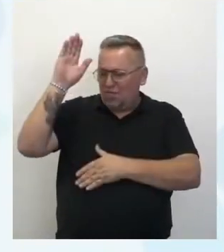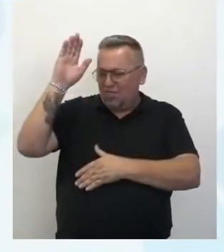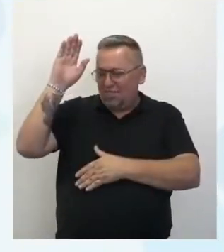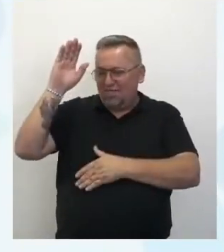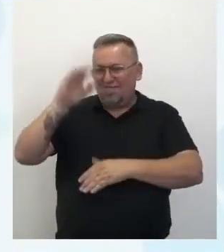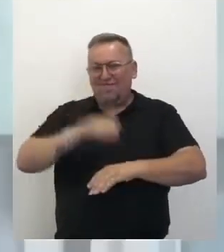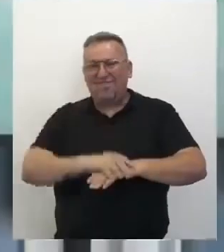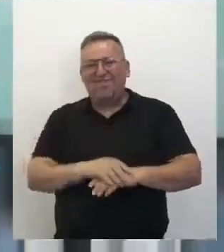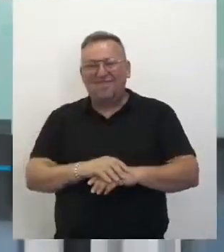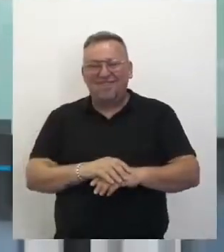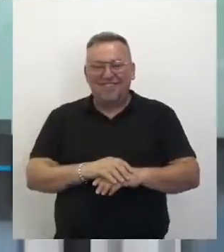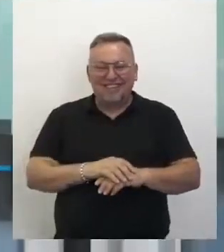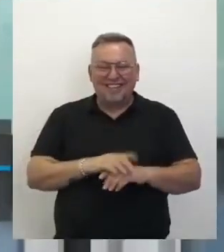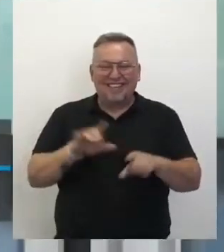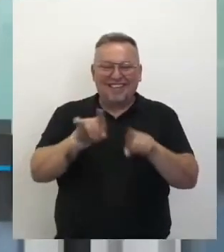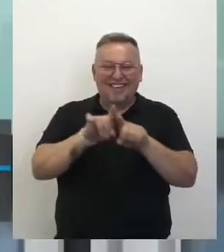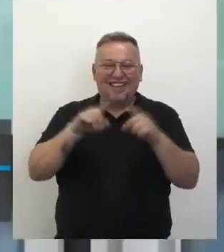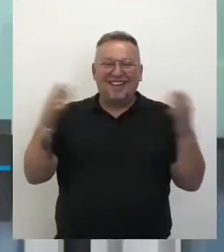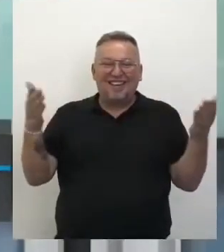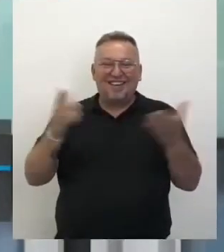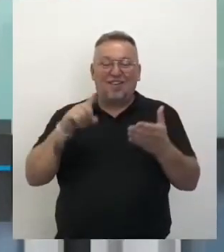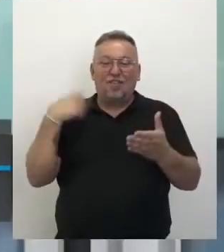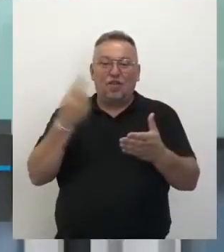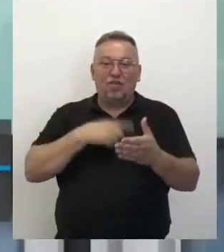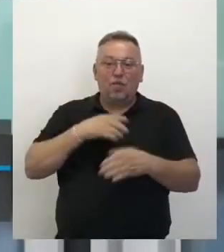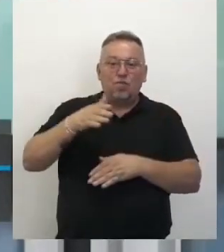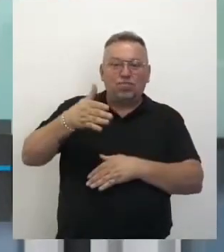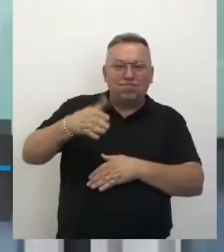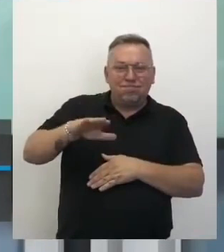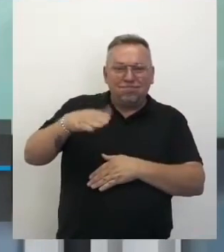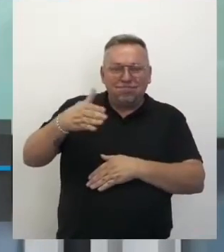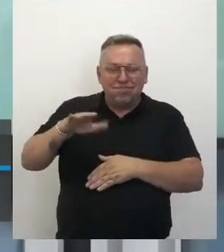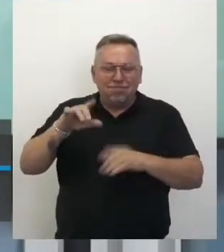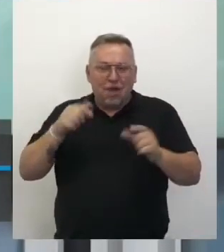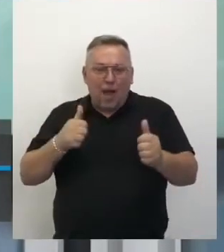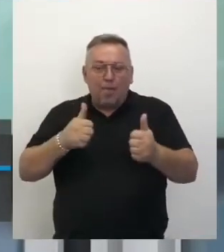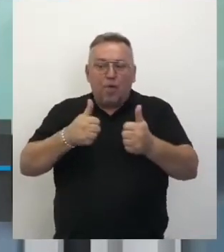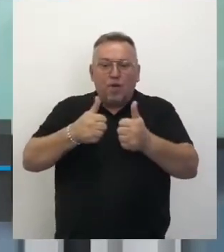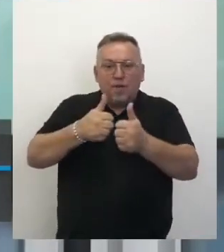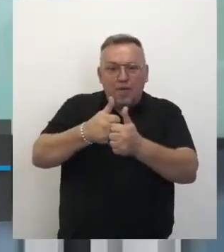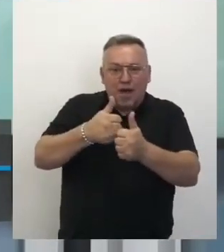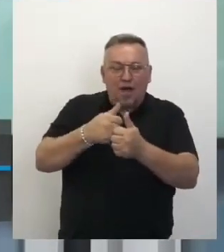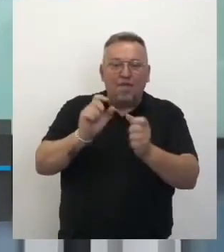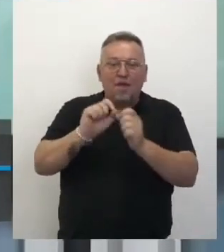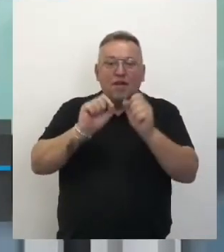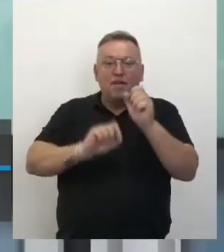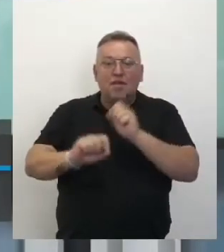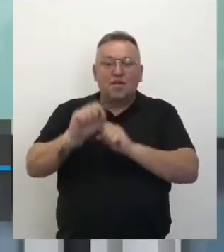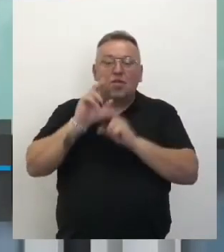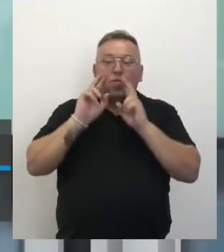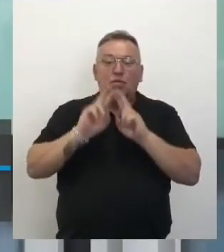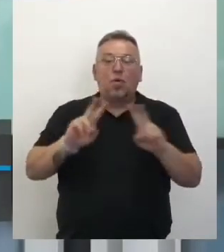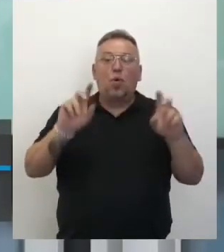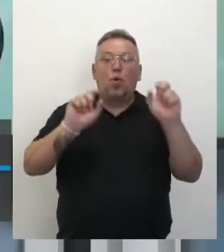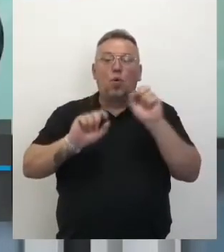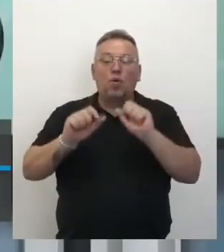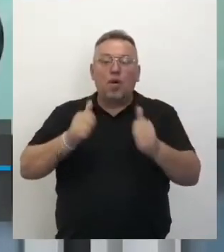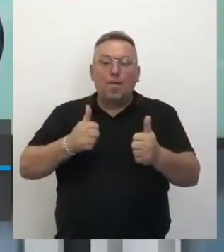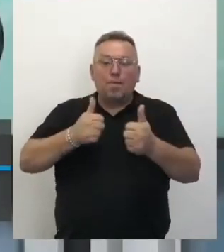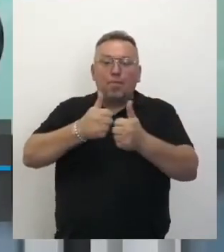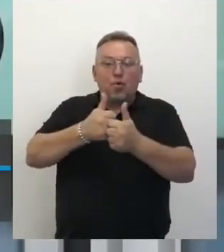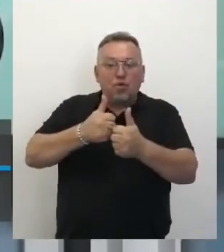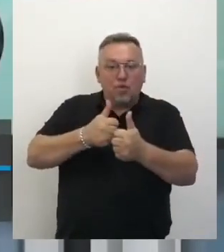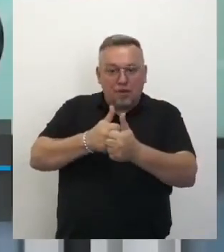aí. Então hoje nós vamos estimar e arredondar, né? Hoje nós vamos fazer uma perspectiva aí de